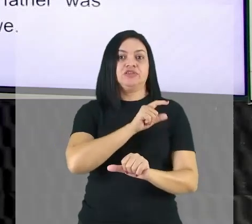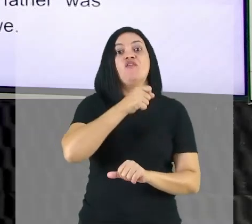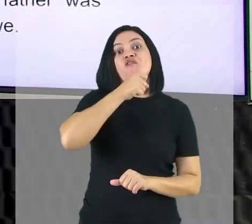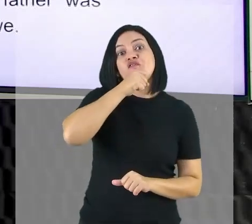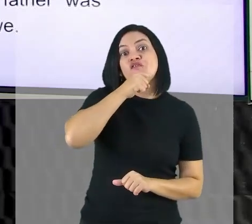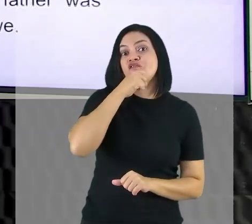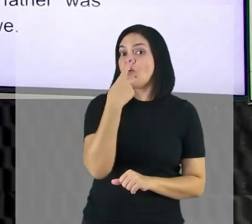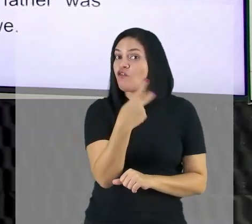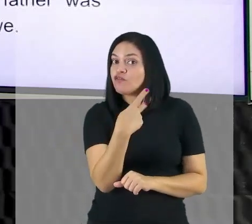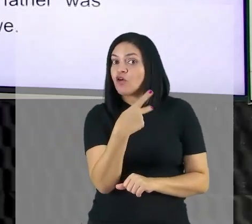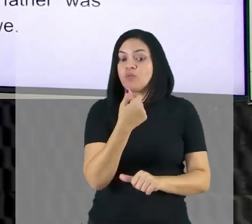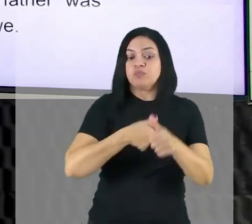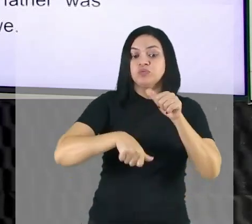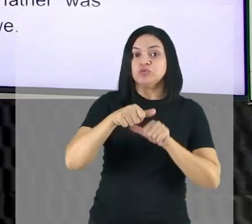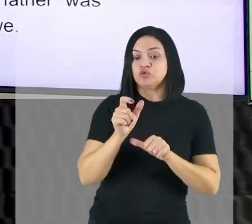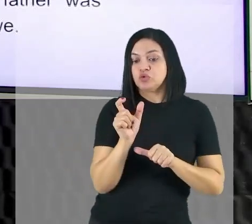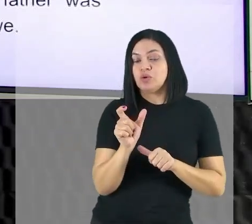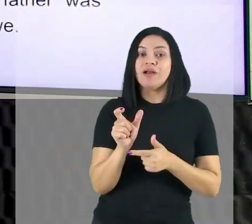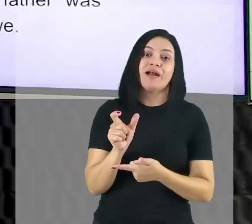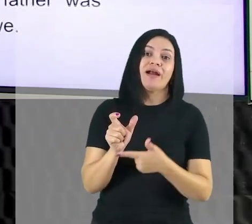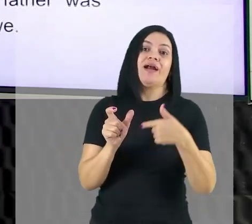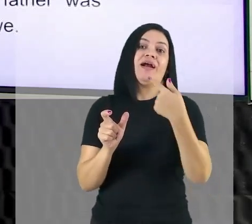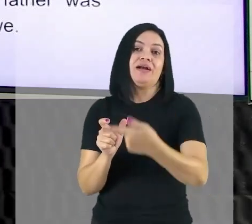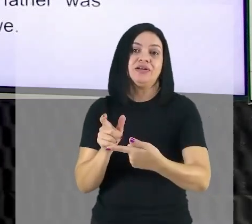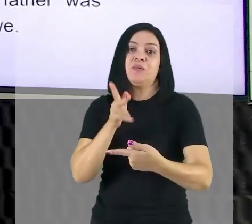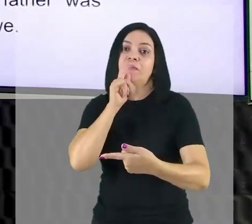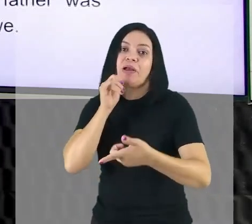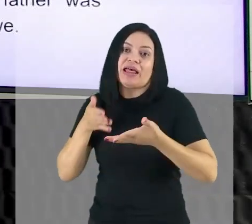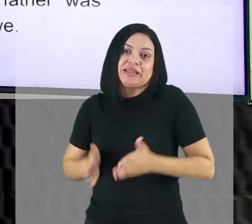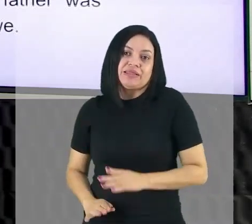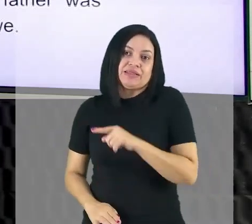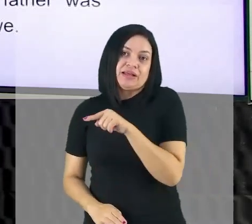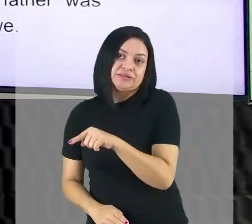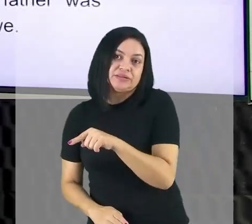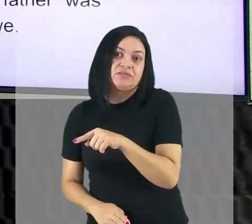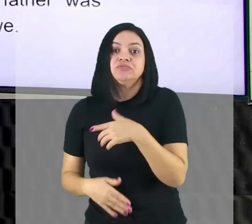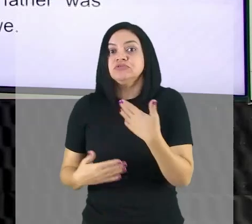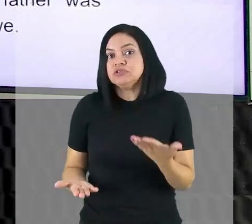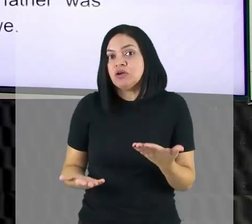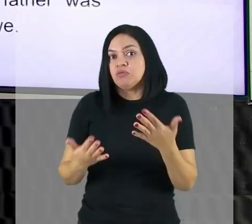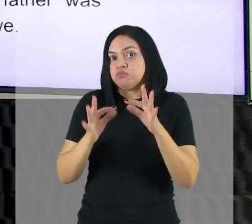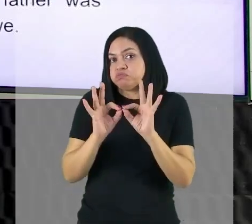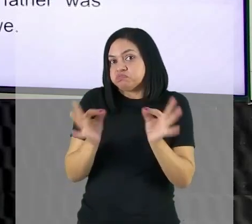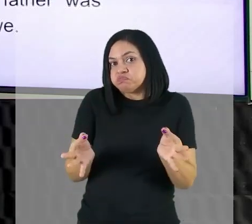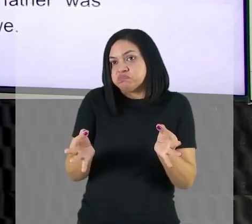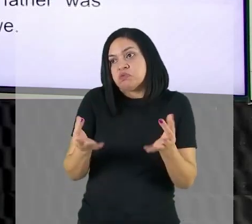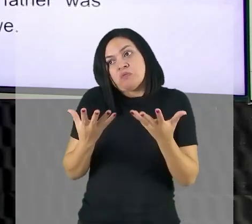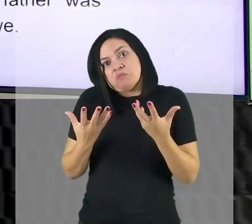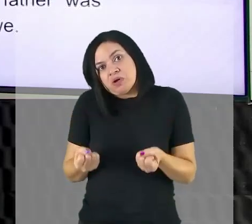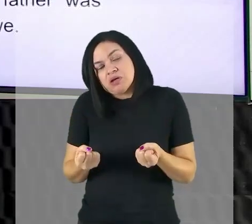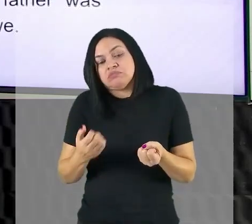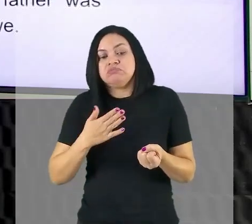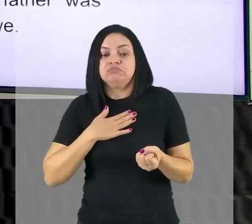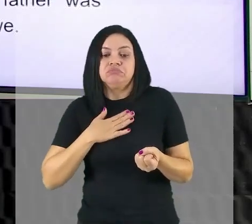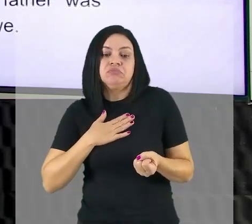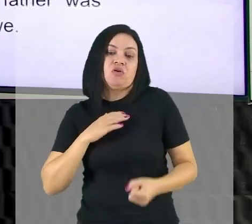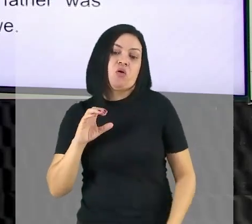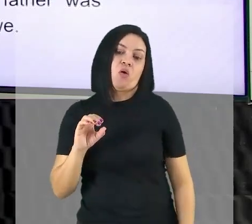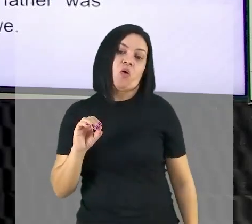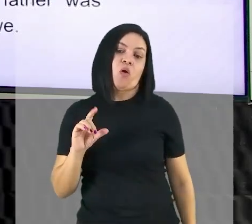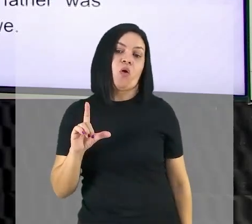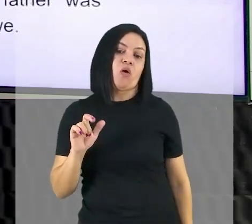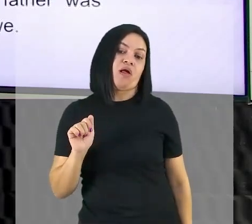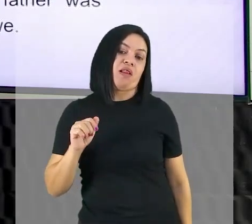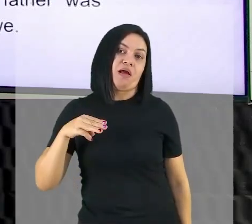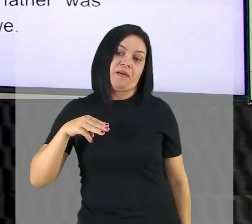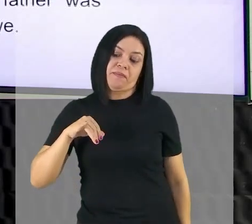avô fez a mudança antes mesmo do pai ter nascido. Então, o pai simplesmente assumiu que o sobrenome era Olamina